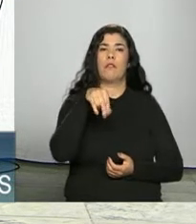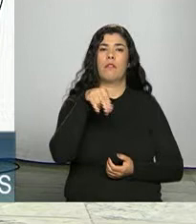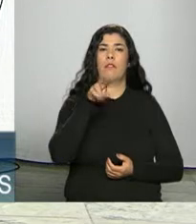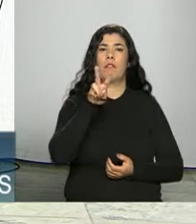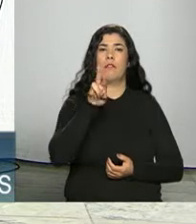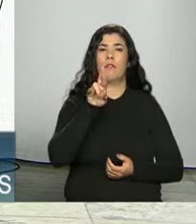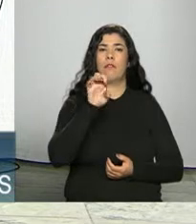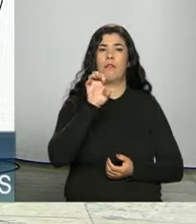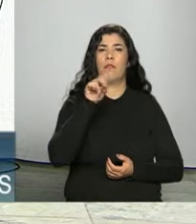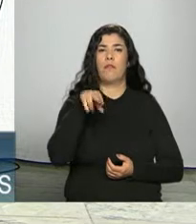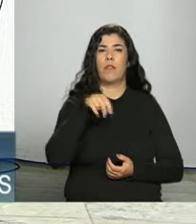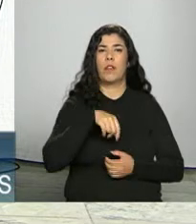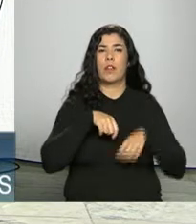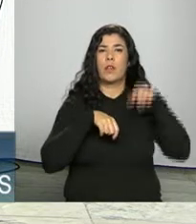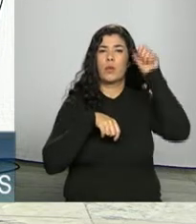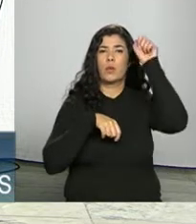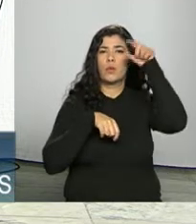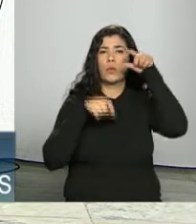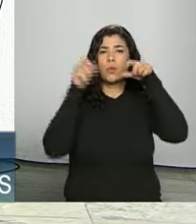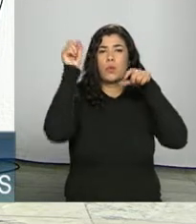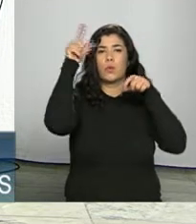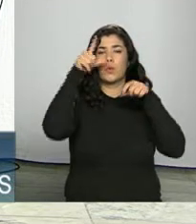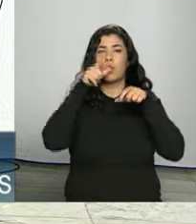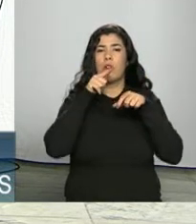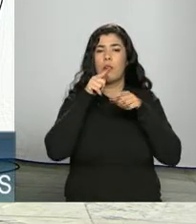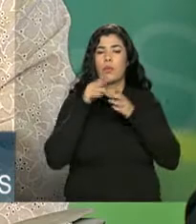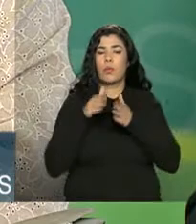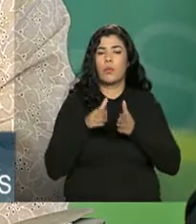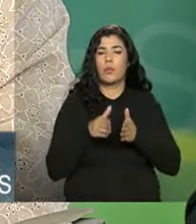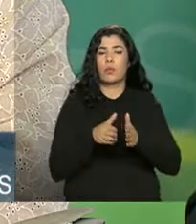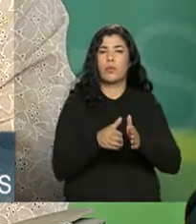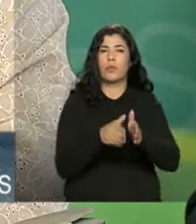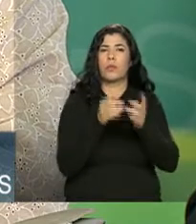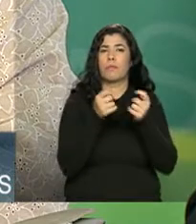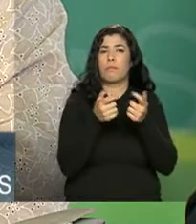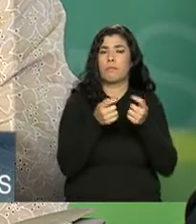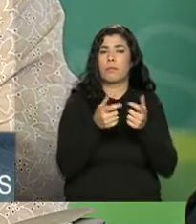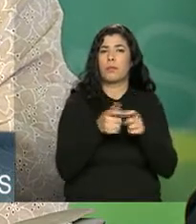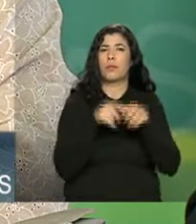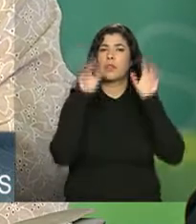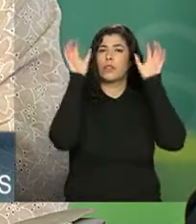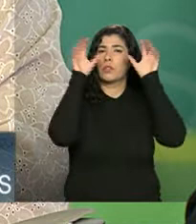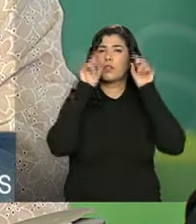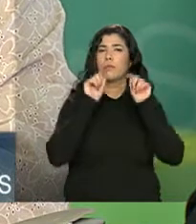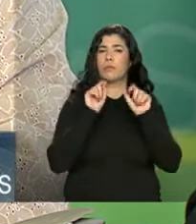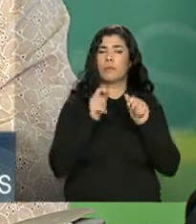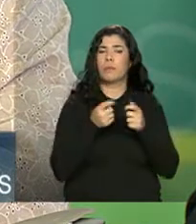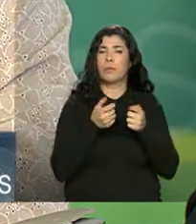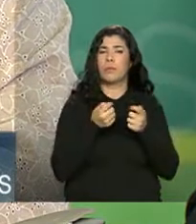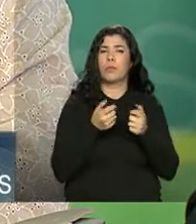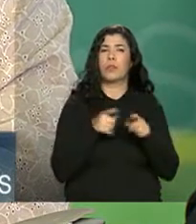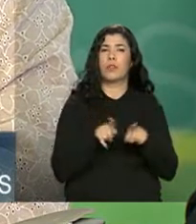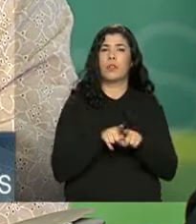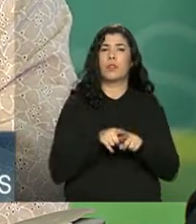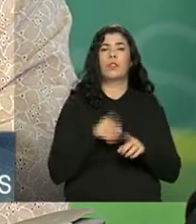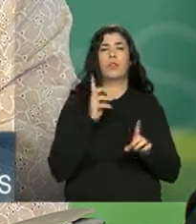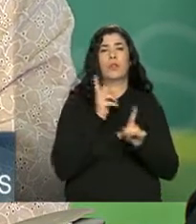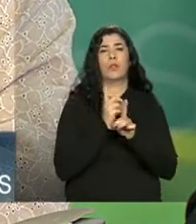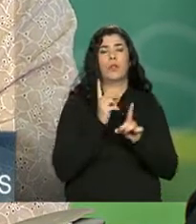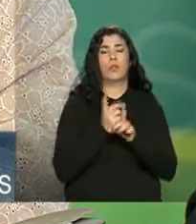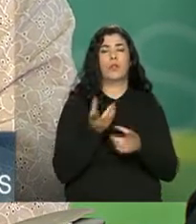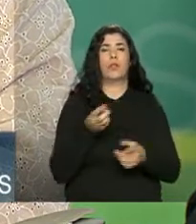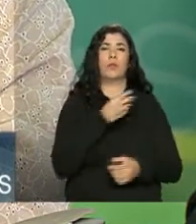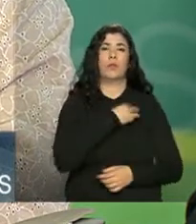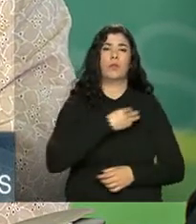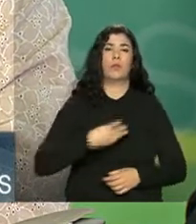chuvas mínimos a fluência mínima que chega nos rios e o ministério eu já botei Invisível o Comunista de um